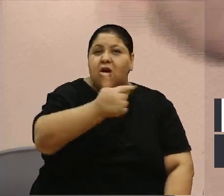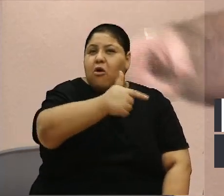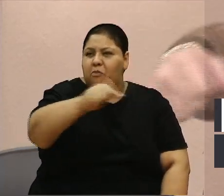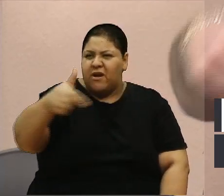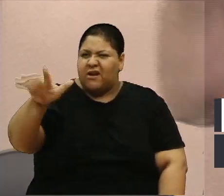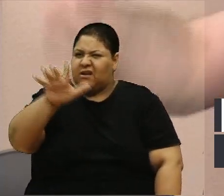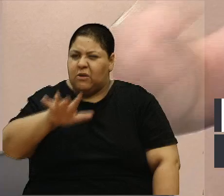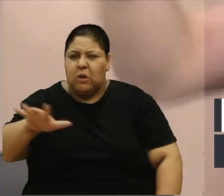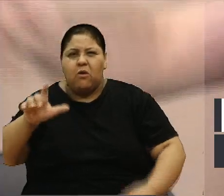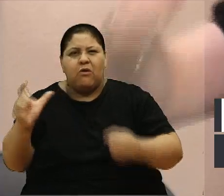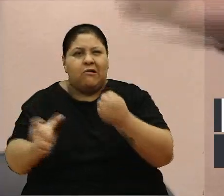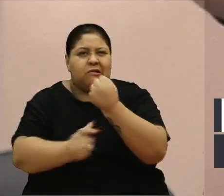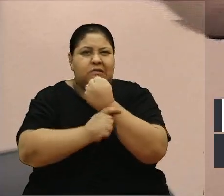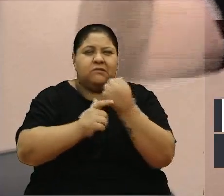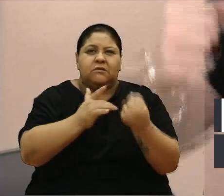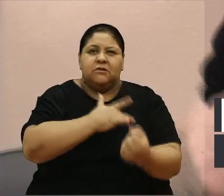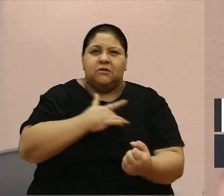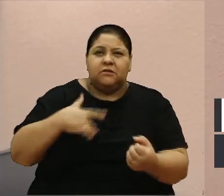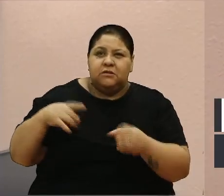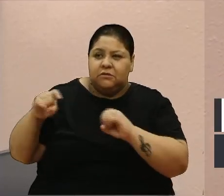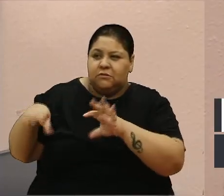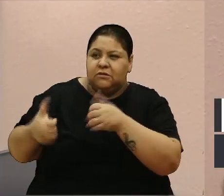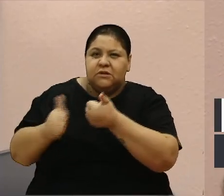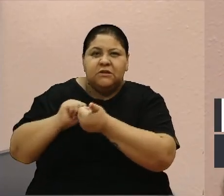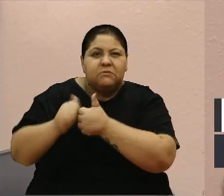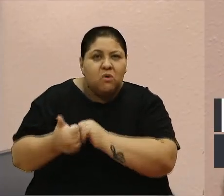mais, segurança, saúde, educação, esporte.